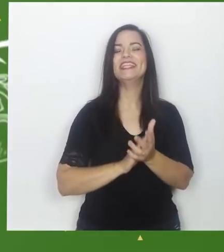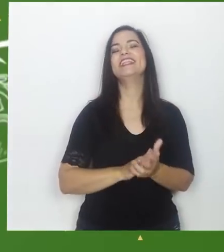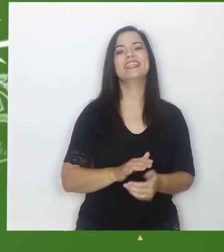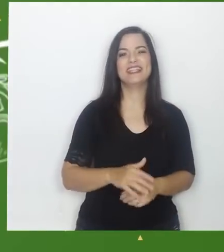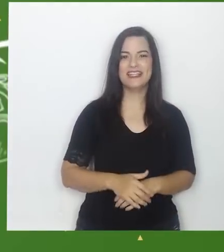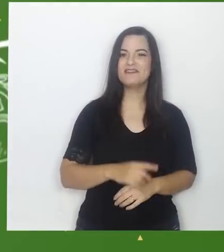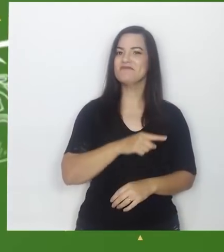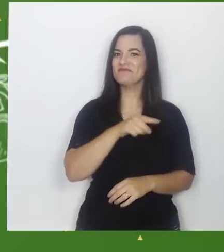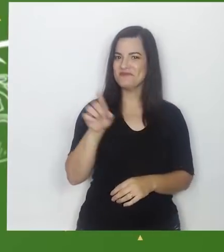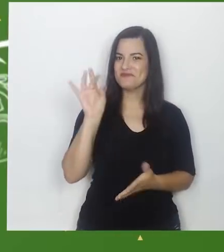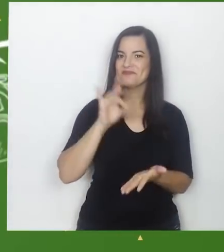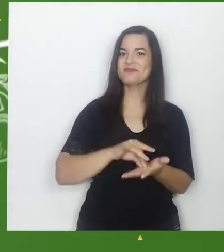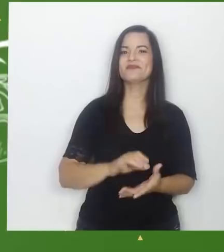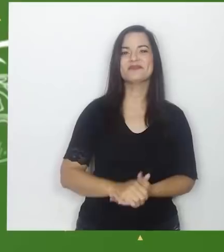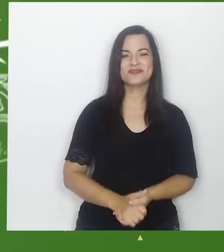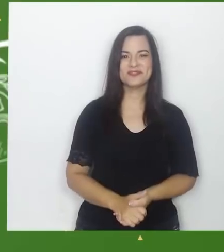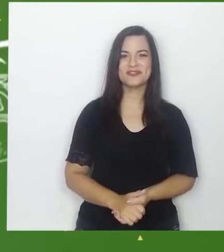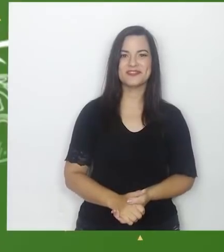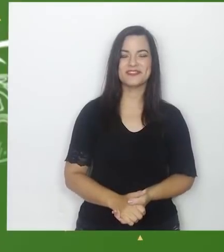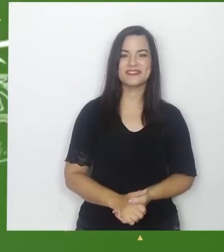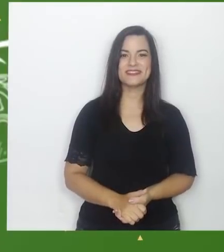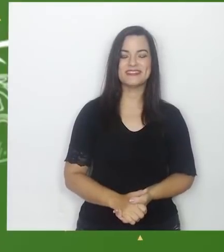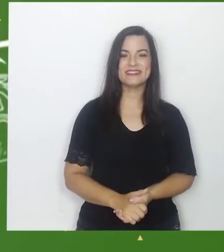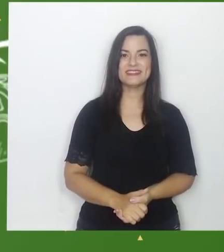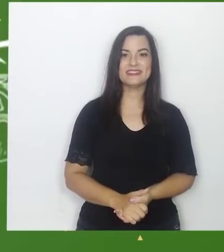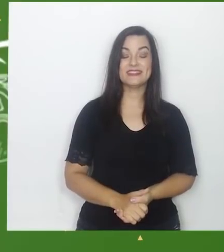Então, vocês estão de parabéns.